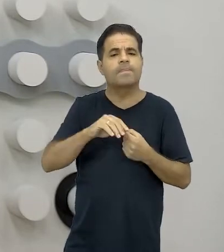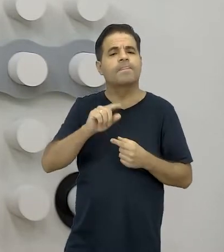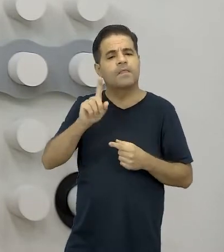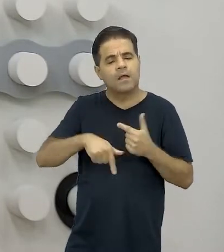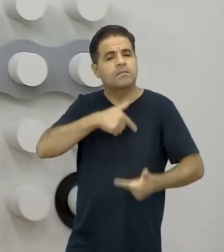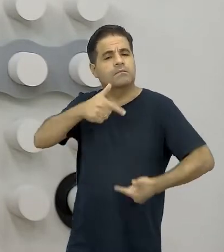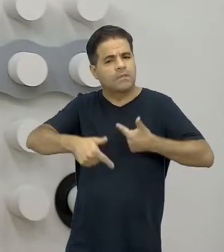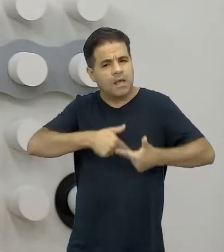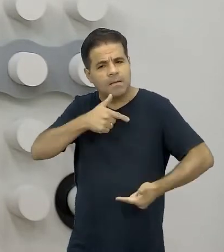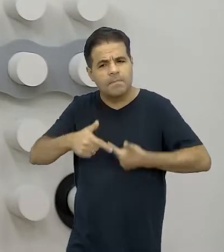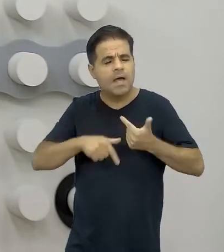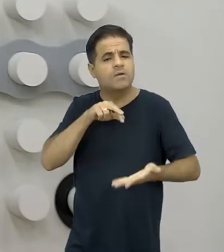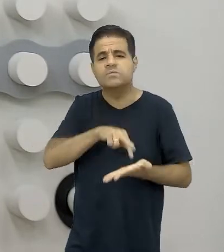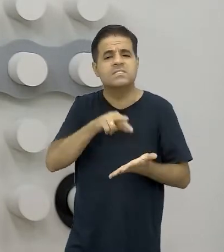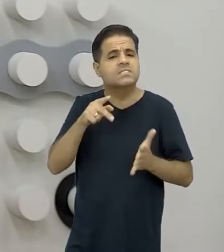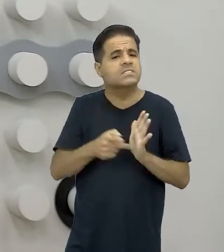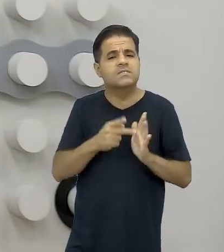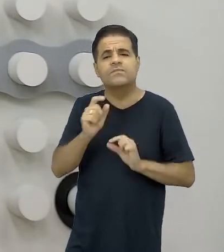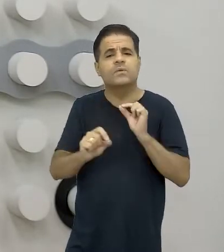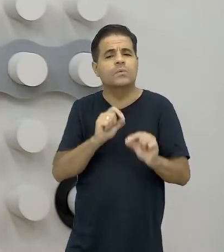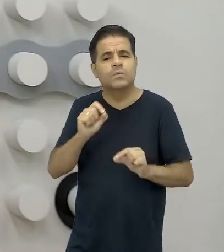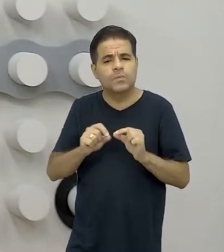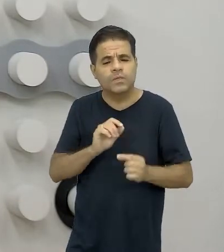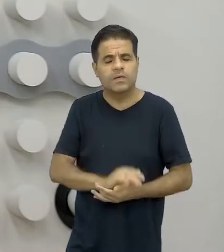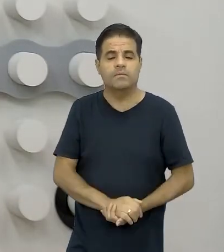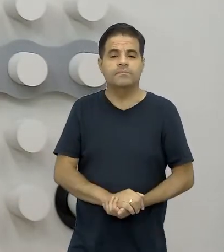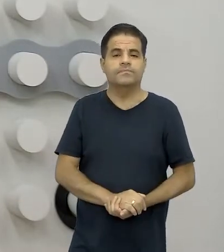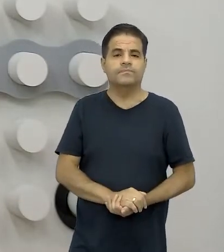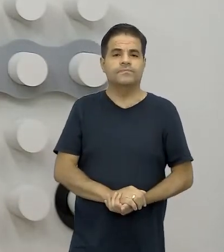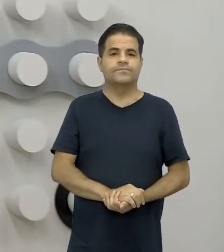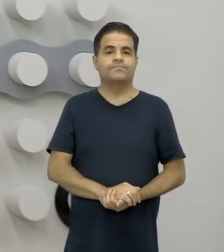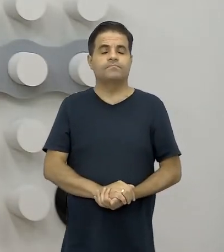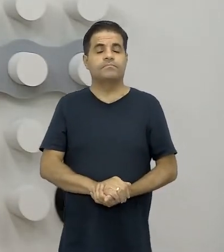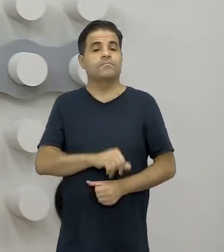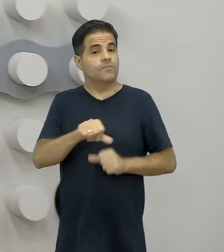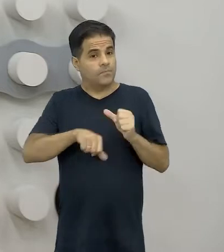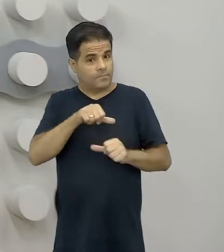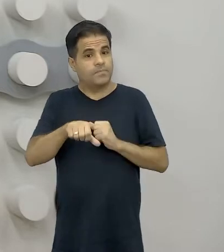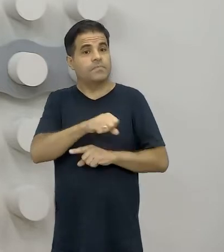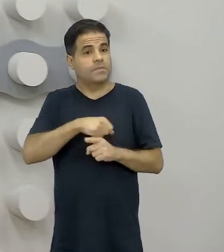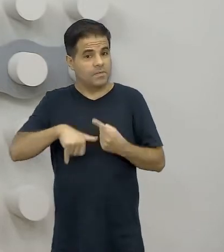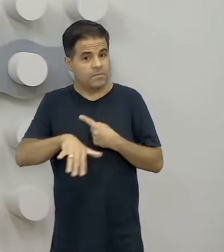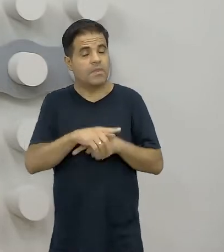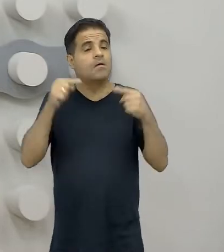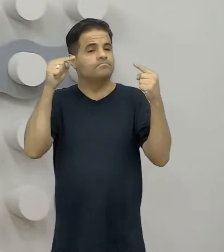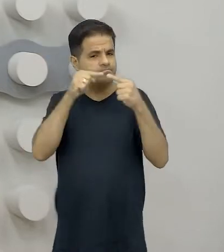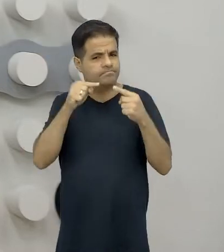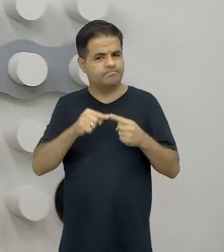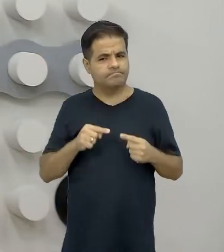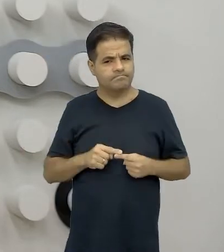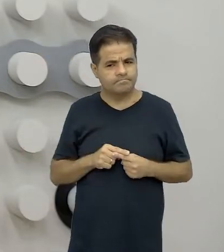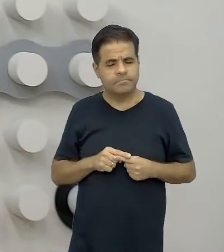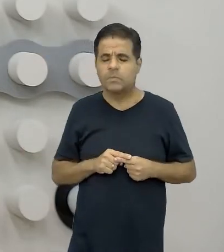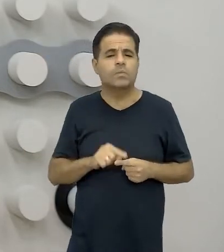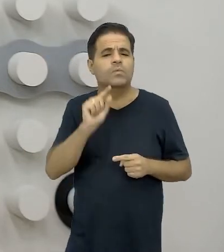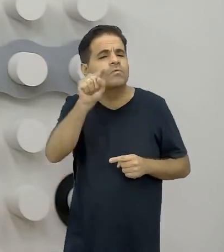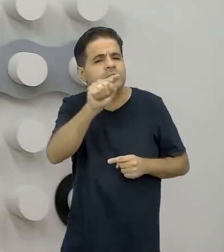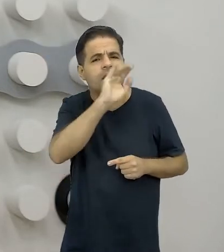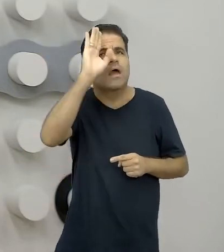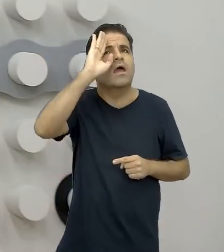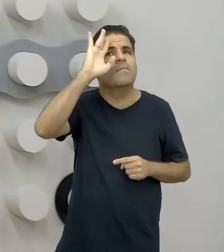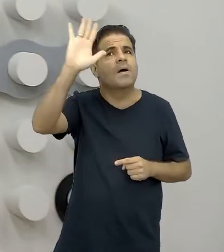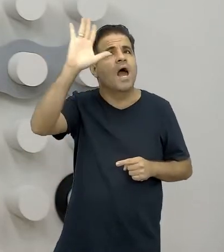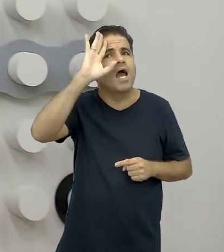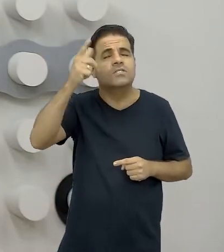demografia e trabalho. O que isso significa? Bom, mudanças sociais tem a ver com o quê? O que você